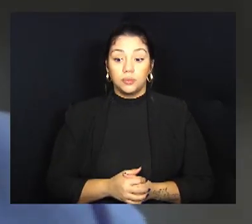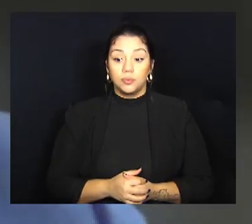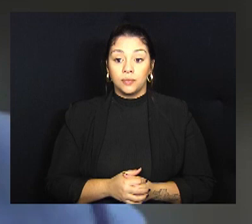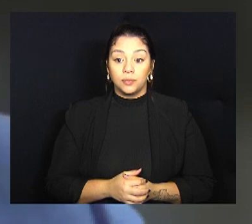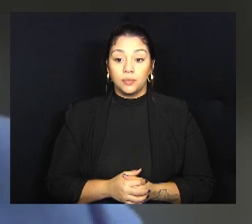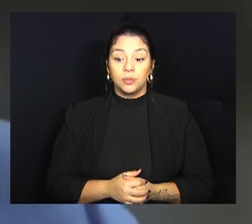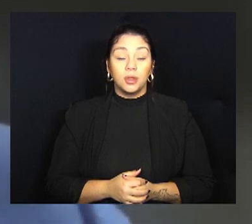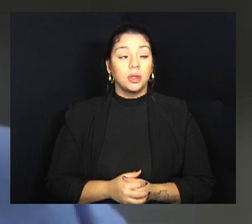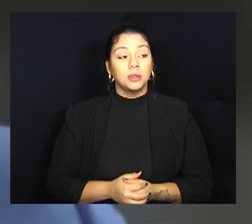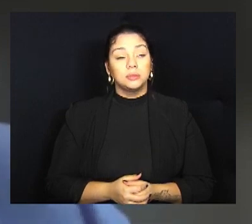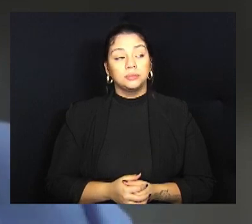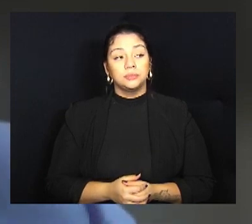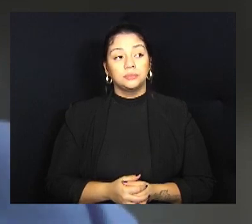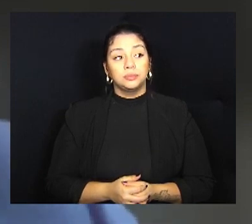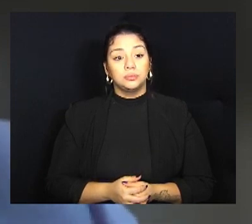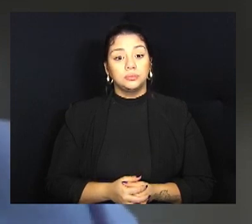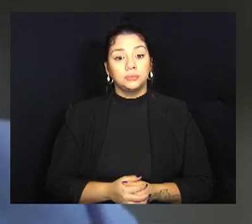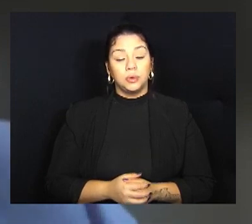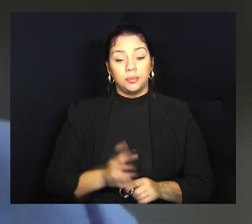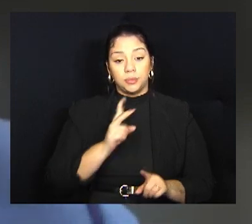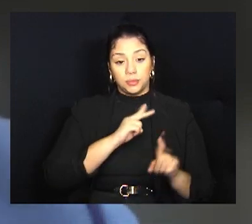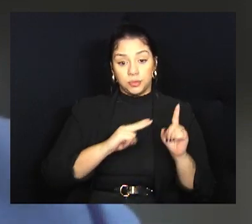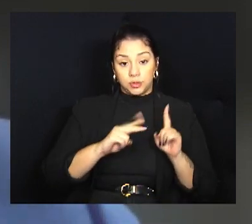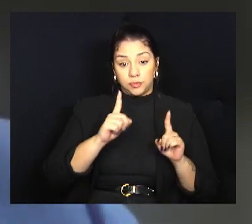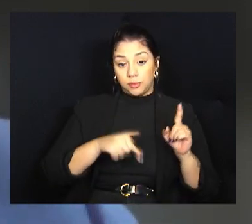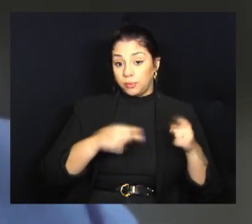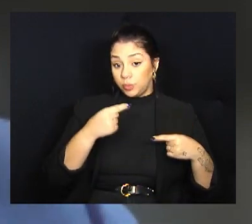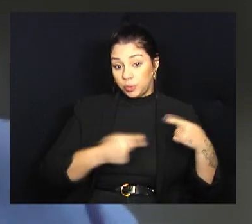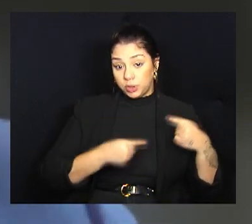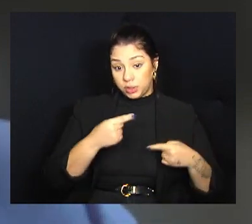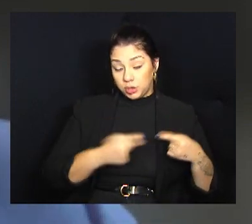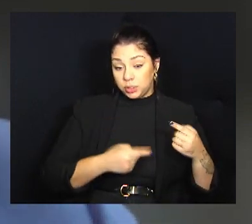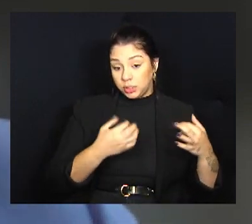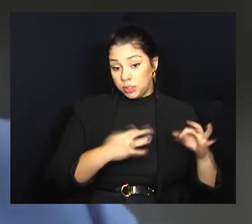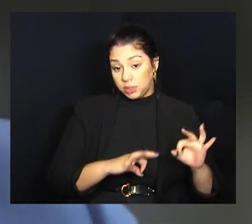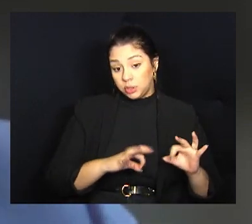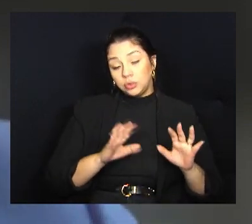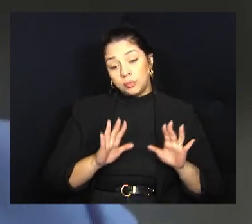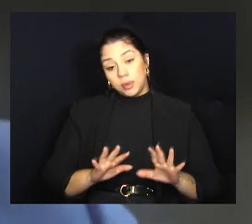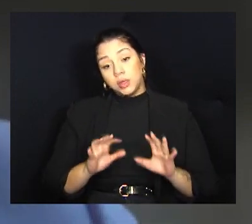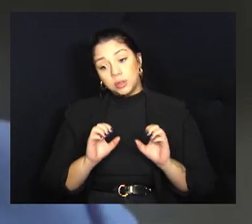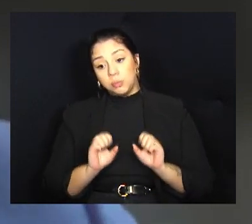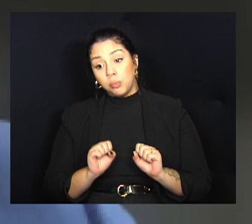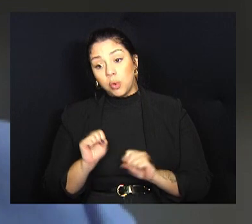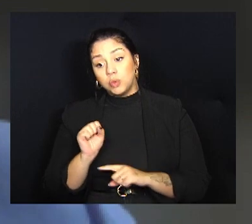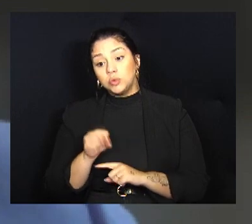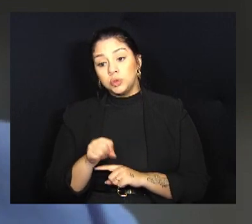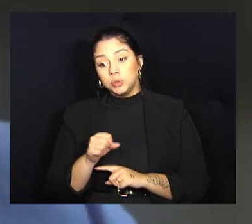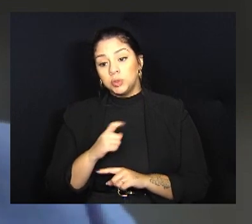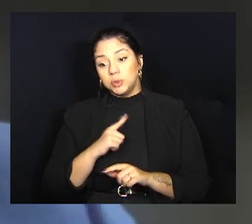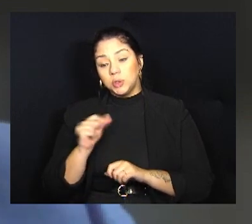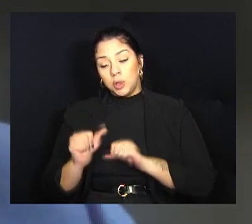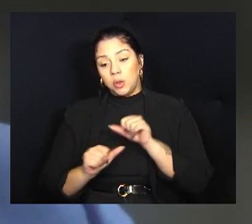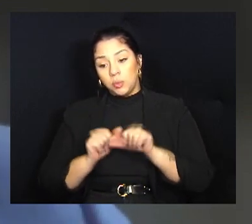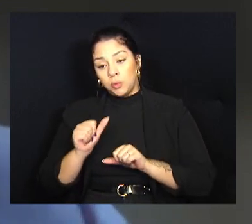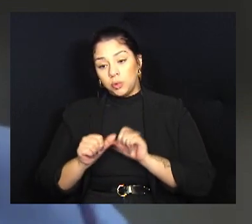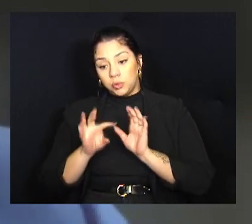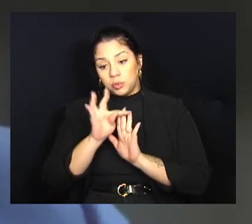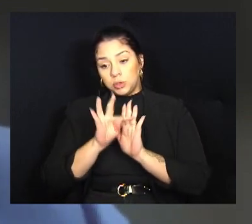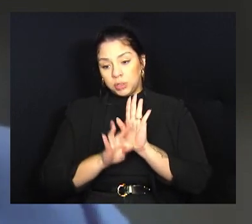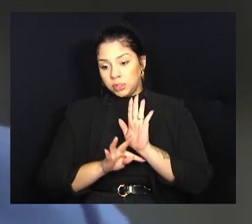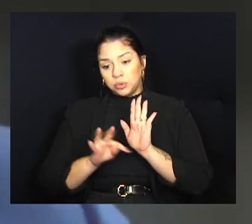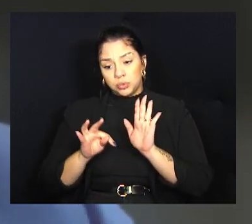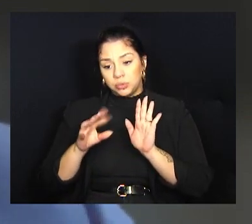está correto é, na verdade, uma visão política, né? Mas pode sim haver alteração no texto integral.